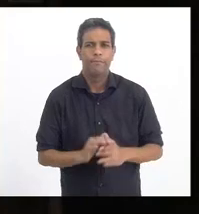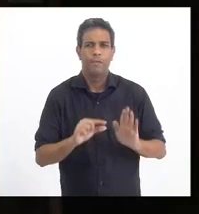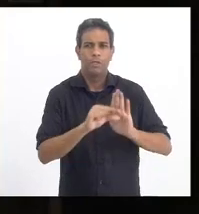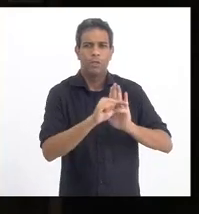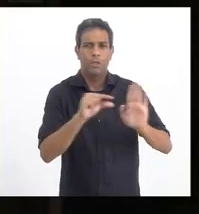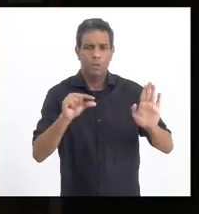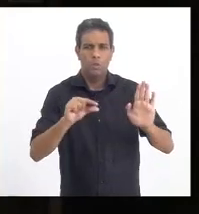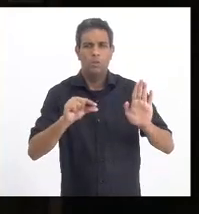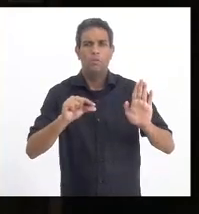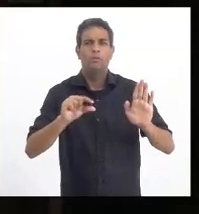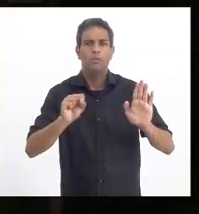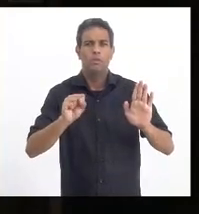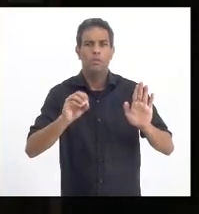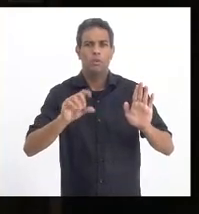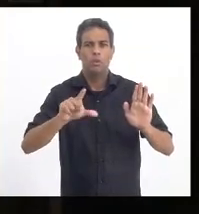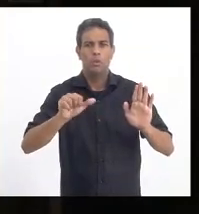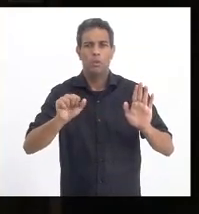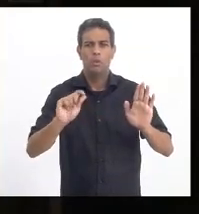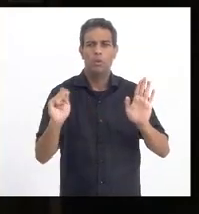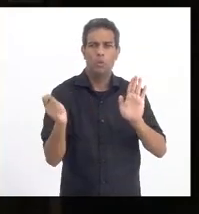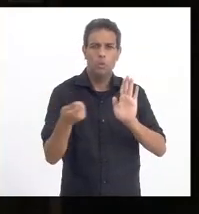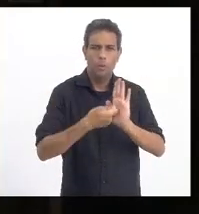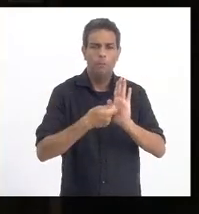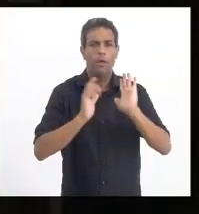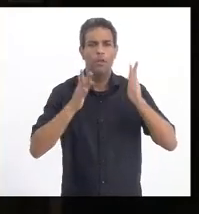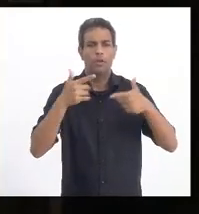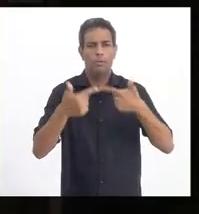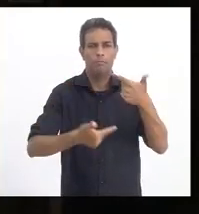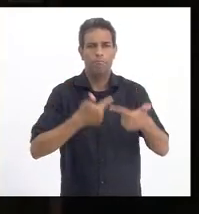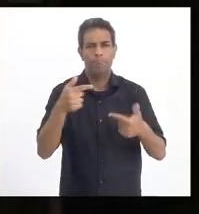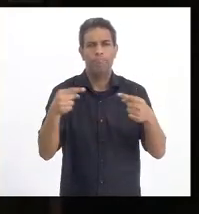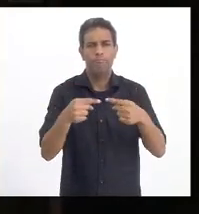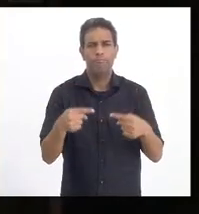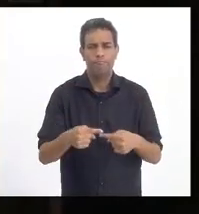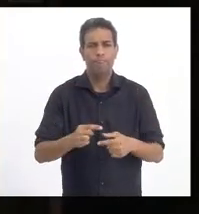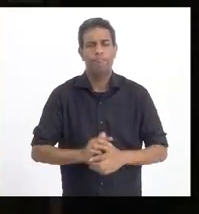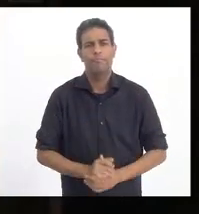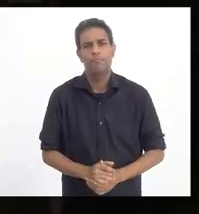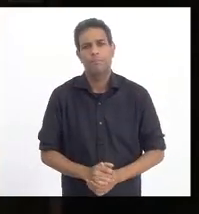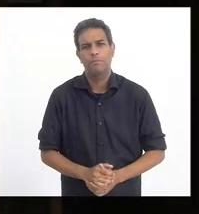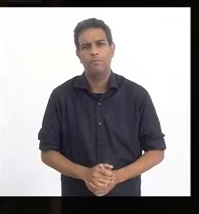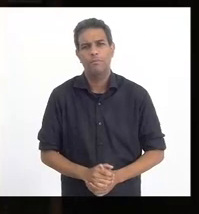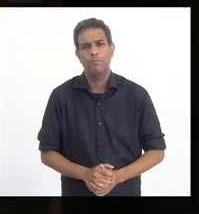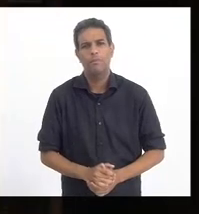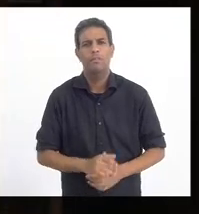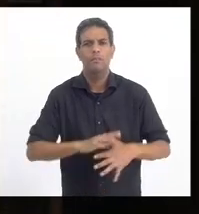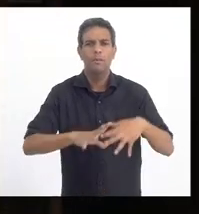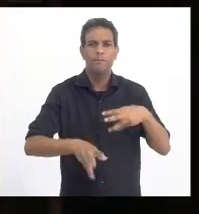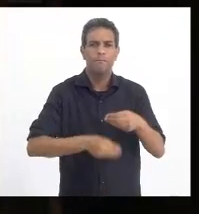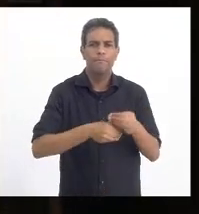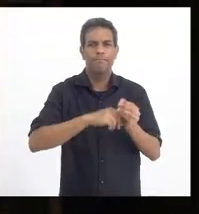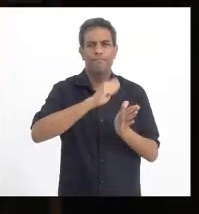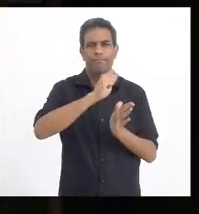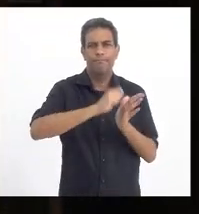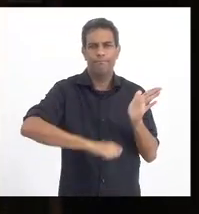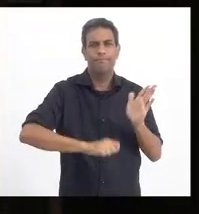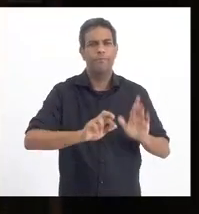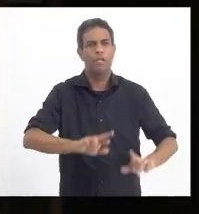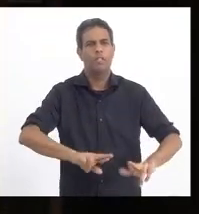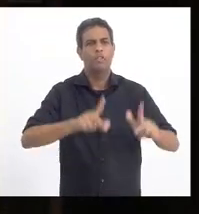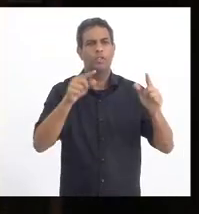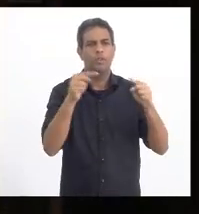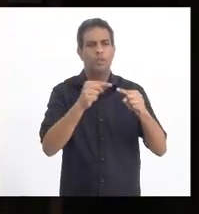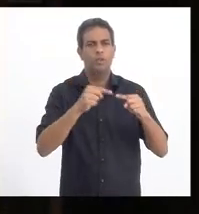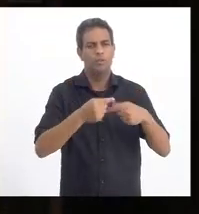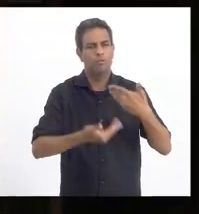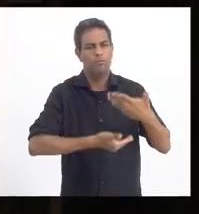de solo do que ele efetivamente ele foi para a Inatividade e posteriormente é bem uma rubrico embaixo sendo diferença